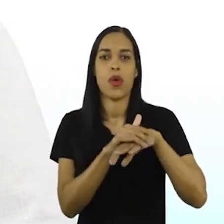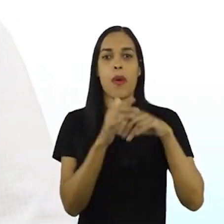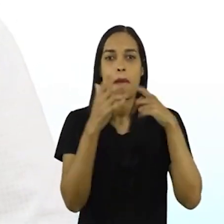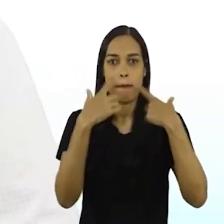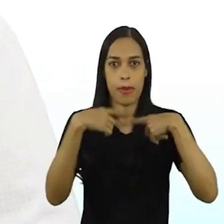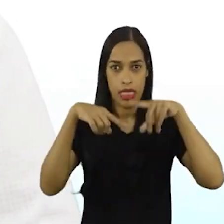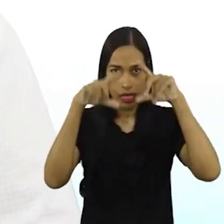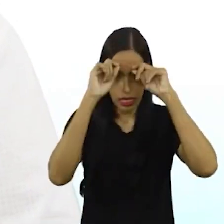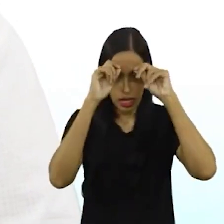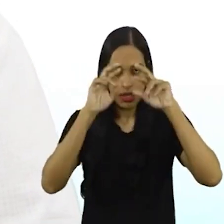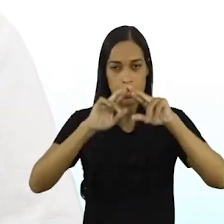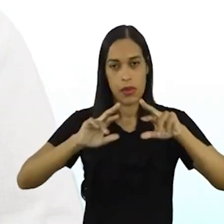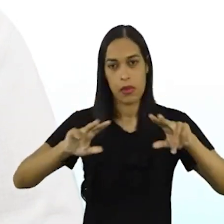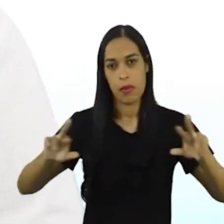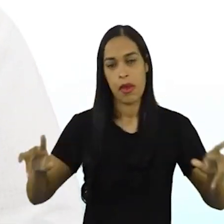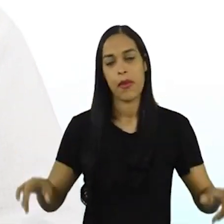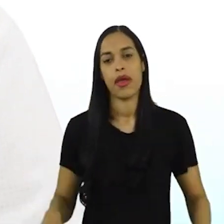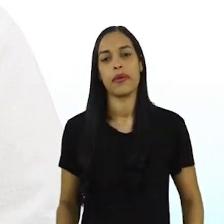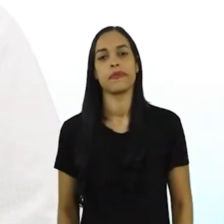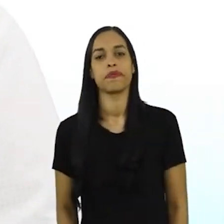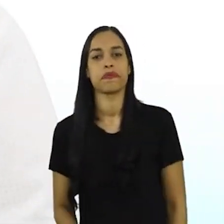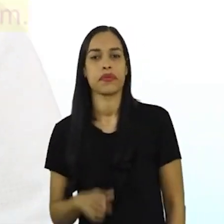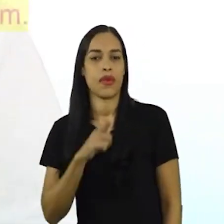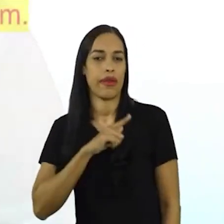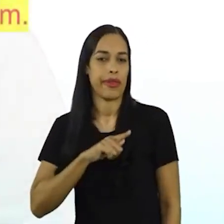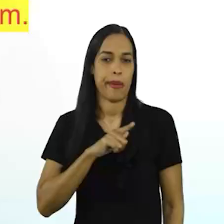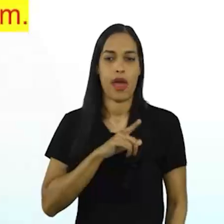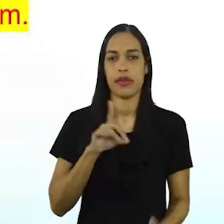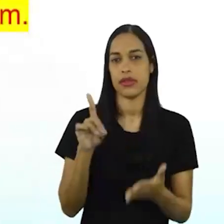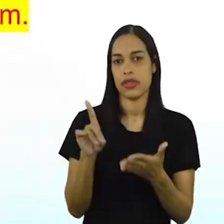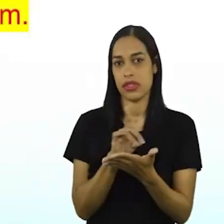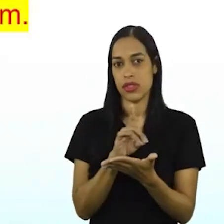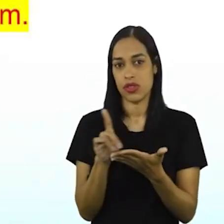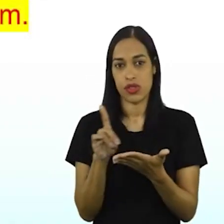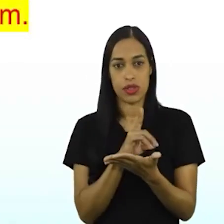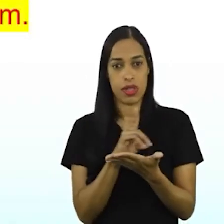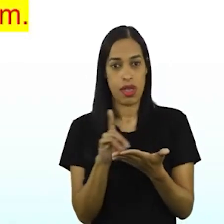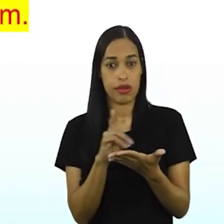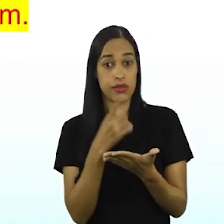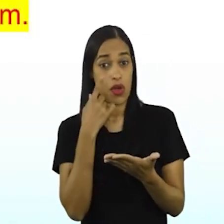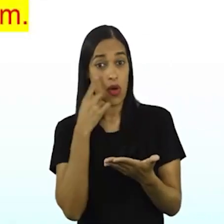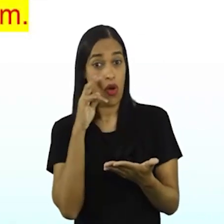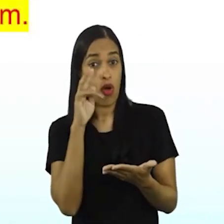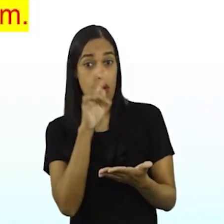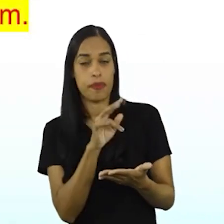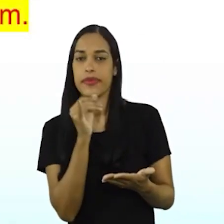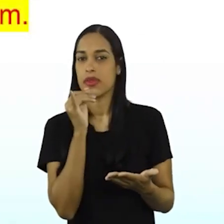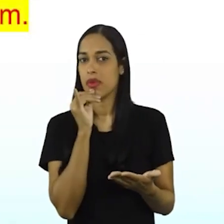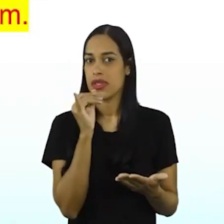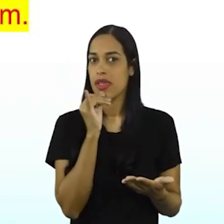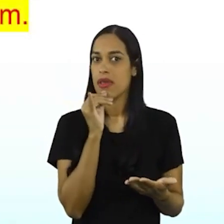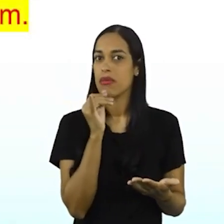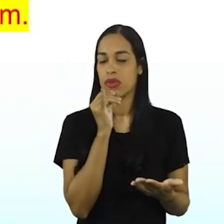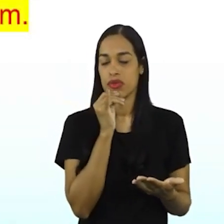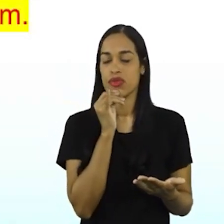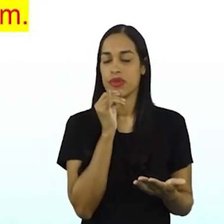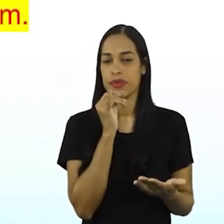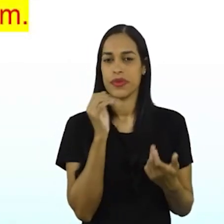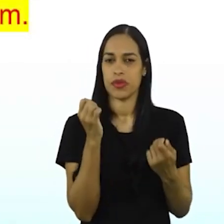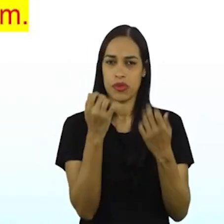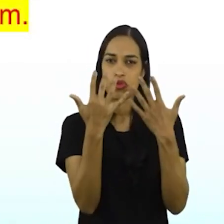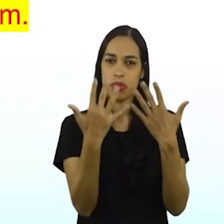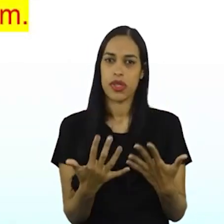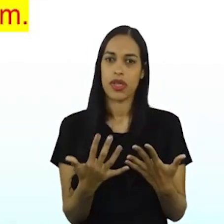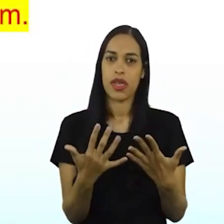metalinguística. Dá uma olhada lá. Aí eu coloquei, ó, gramáticas e dicionários, acompanha lá o slide, são exemplos da função metalinguística, como eu